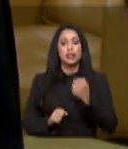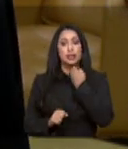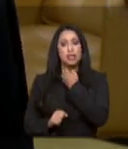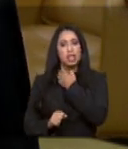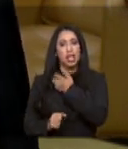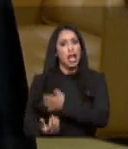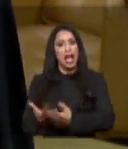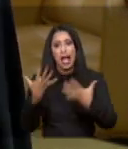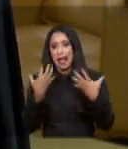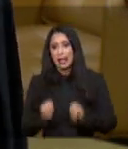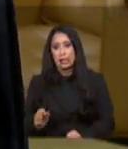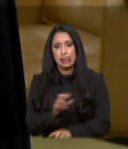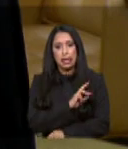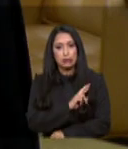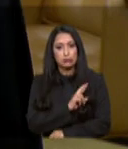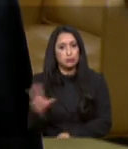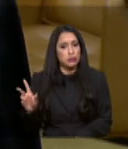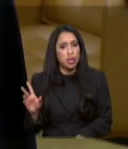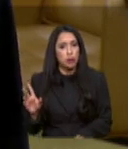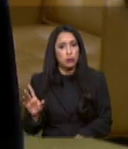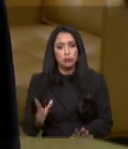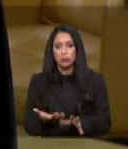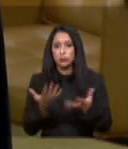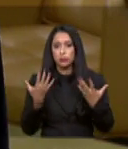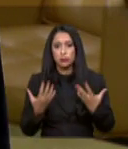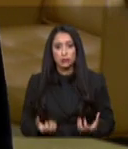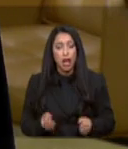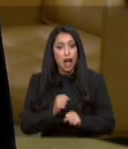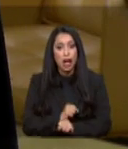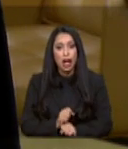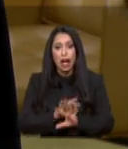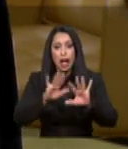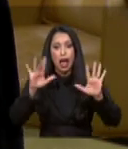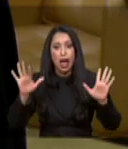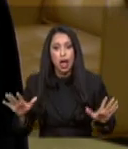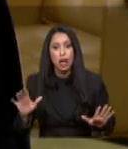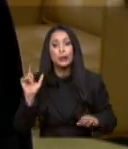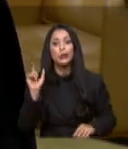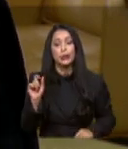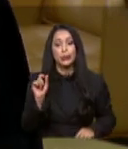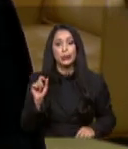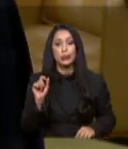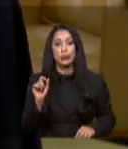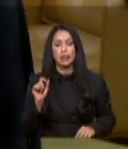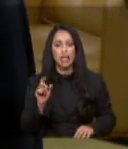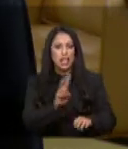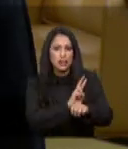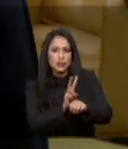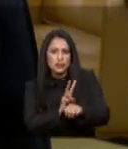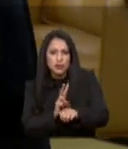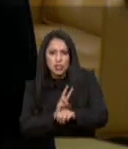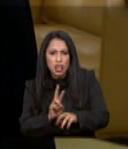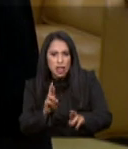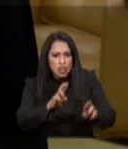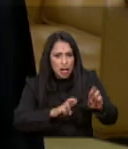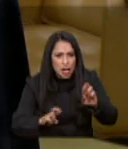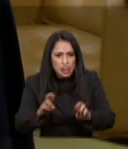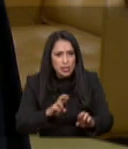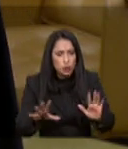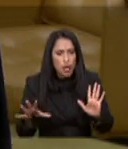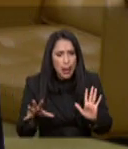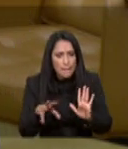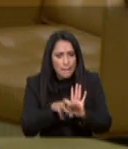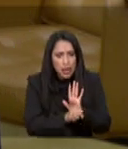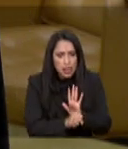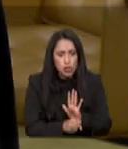zero ao desmatamento tornam evidente, tornam claro que a atuação fiscalizatória do bioma Amazônia Legal